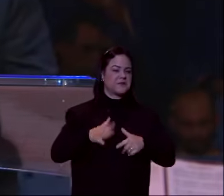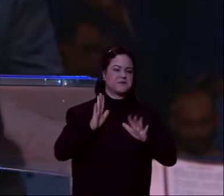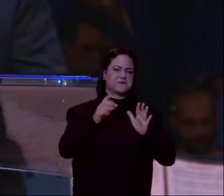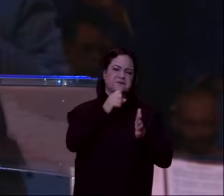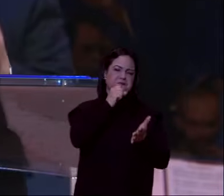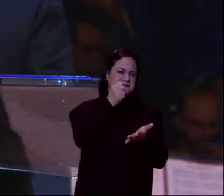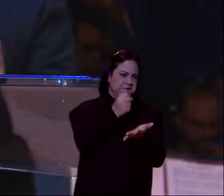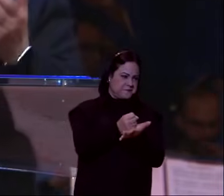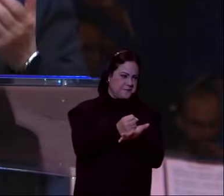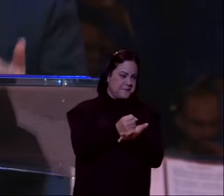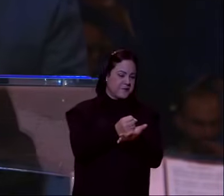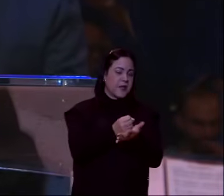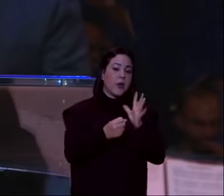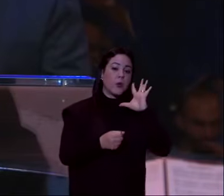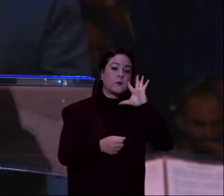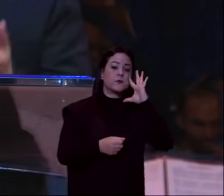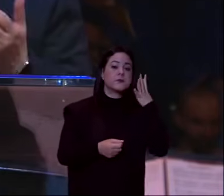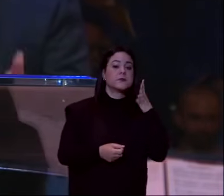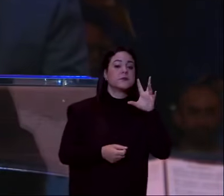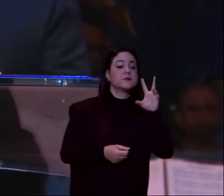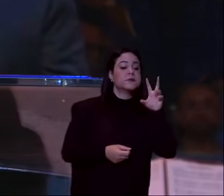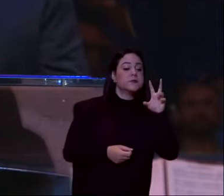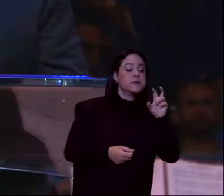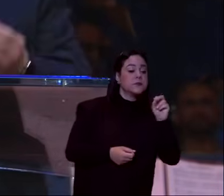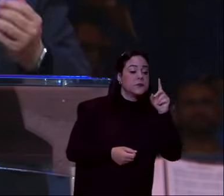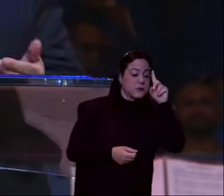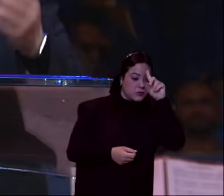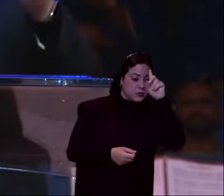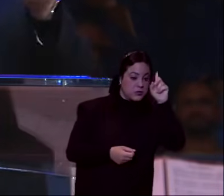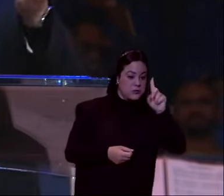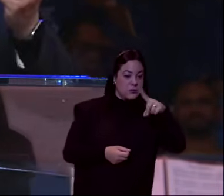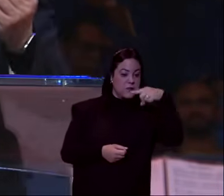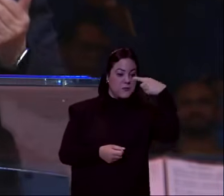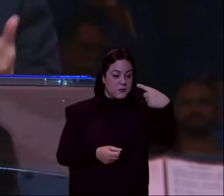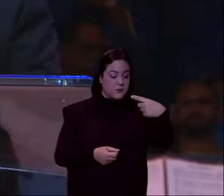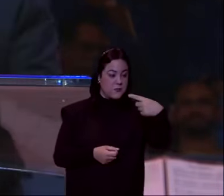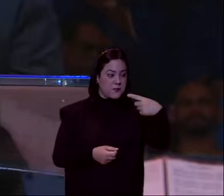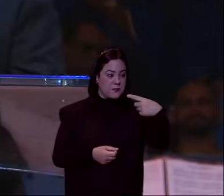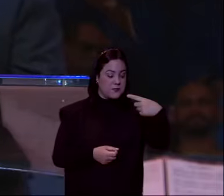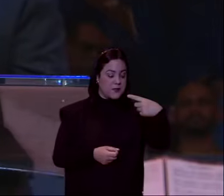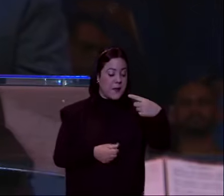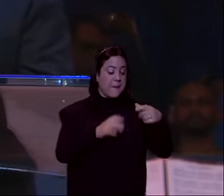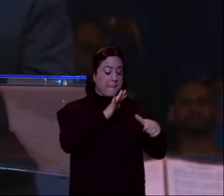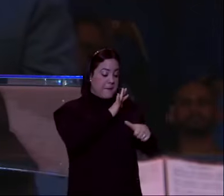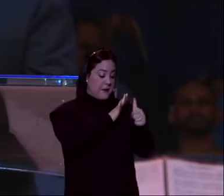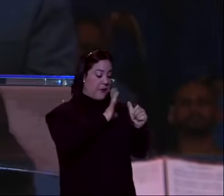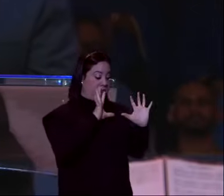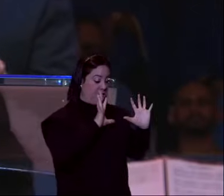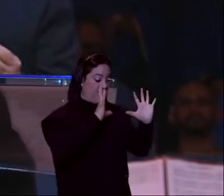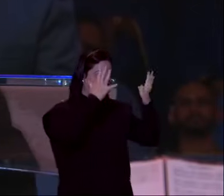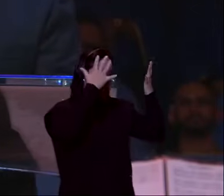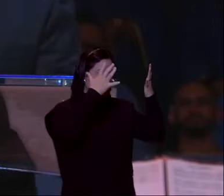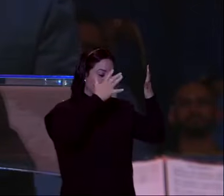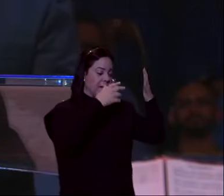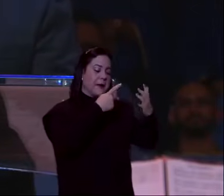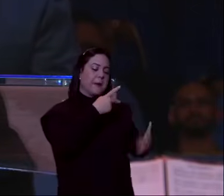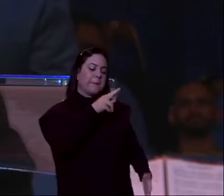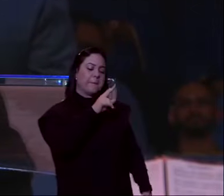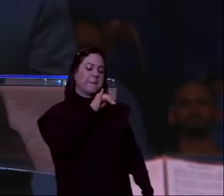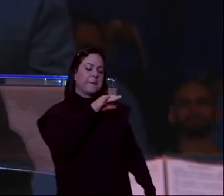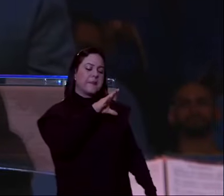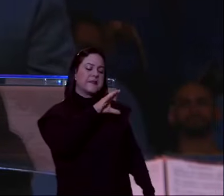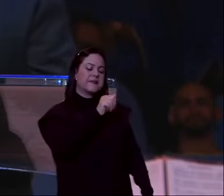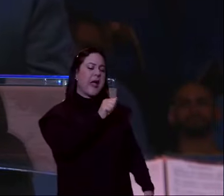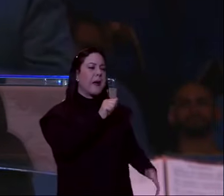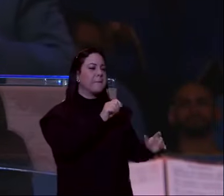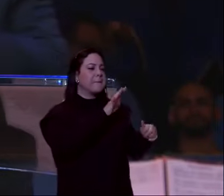ocorria 50 dias após a festa das primícias. A festa das primícias